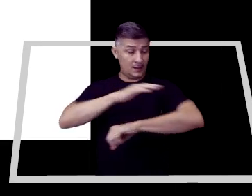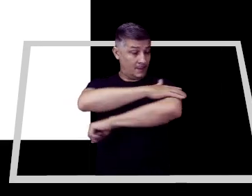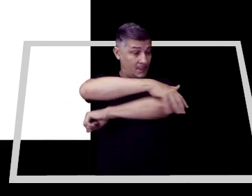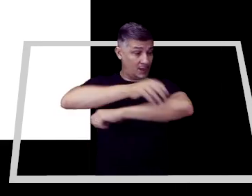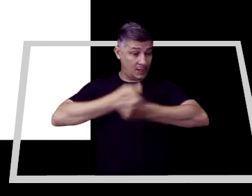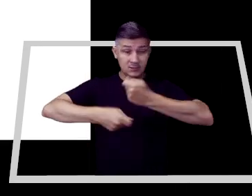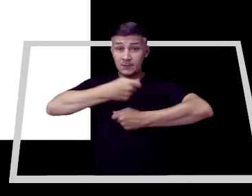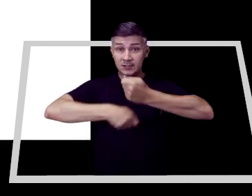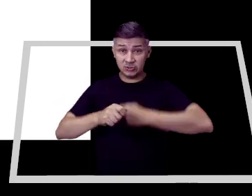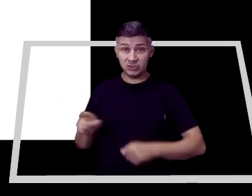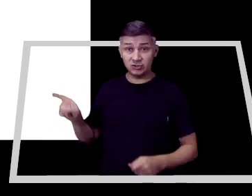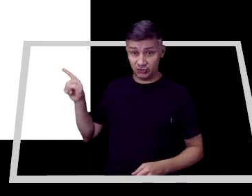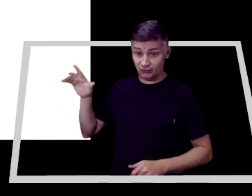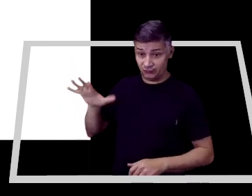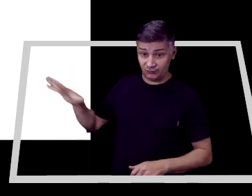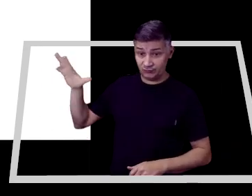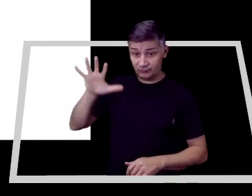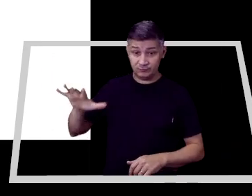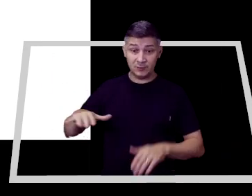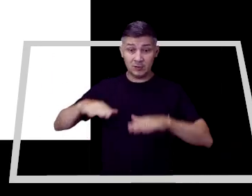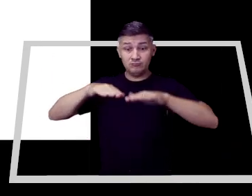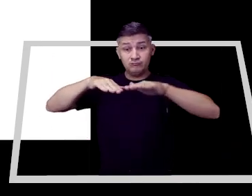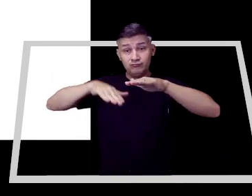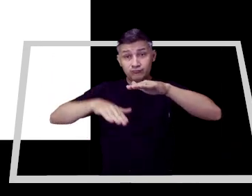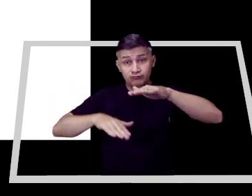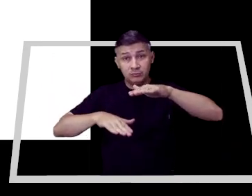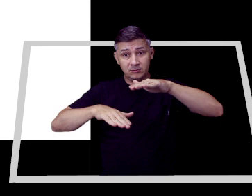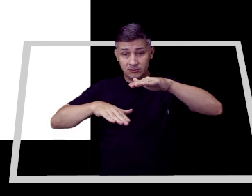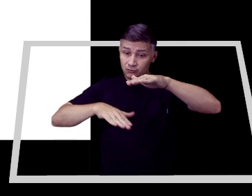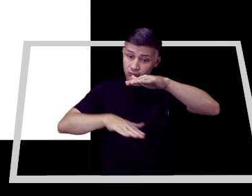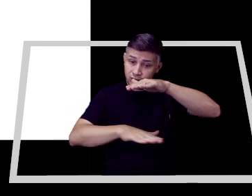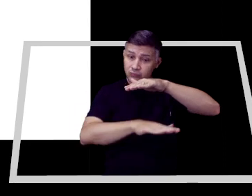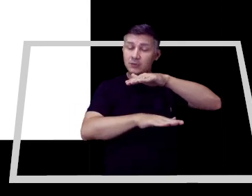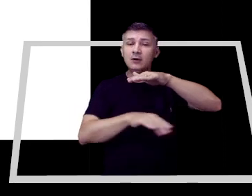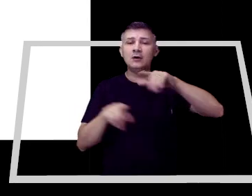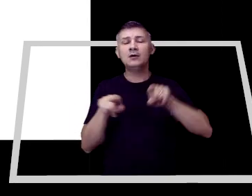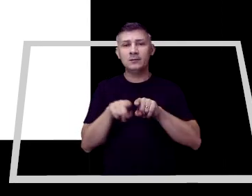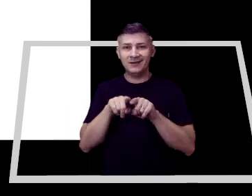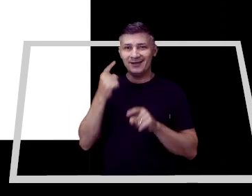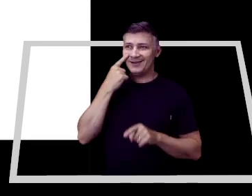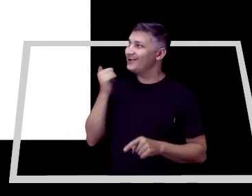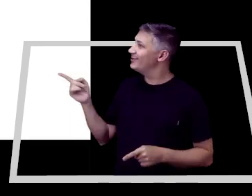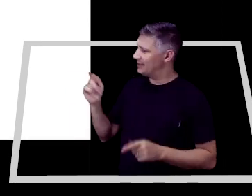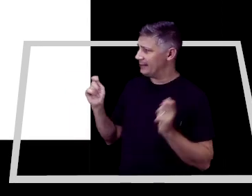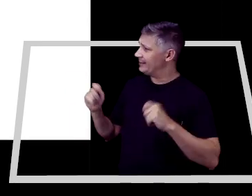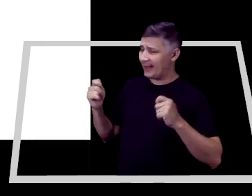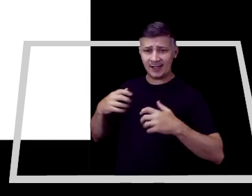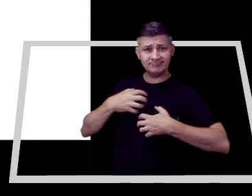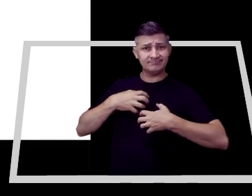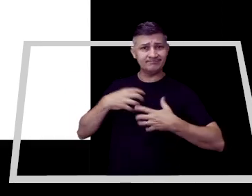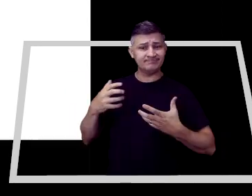partes administrativas nesse piso rebaixado em relação ao parque. Então, criava um pouco